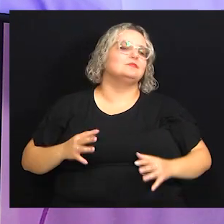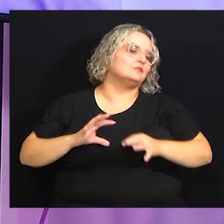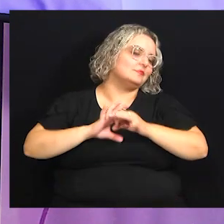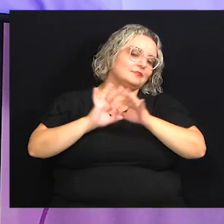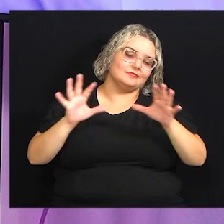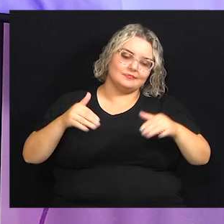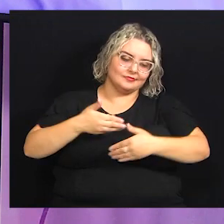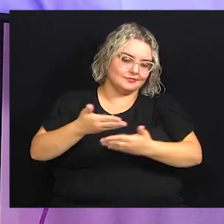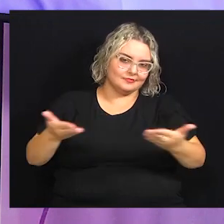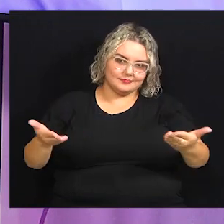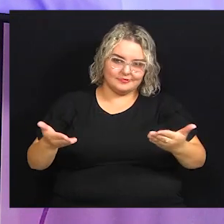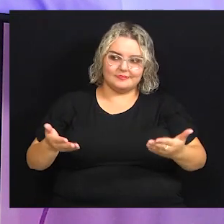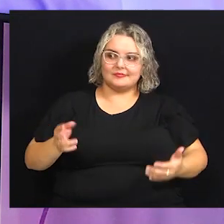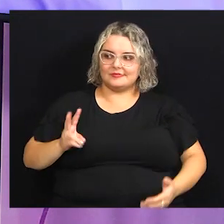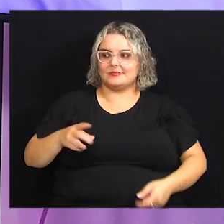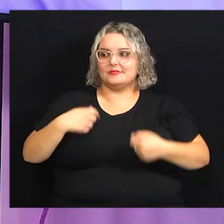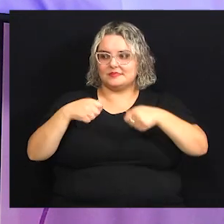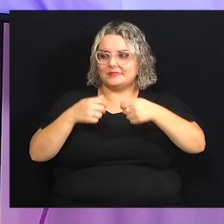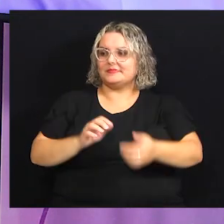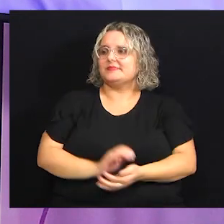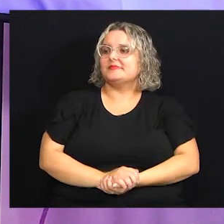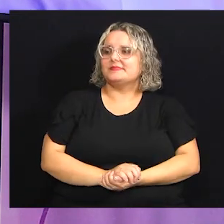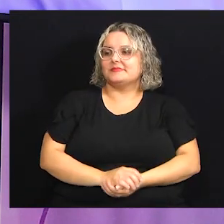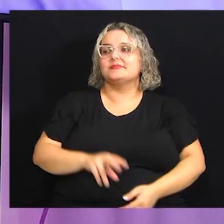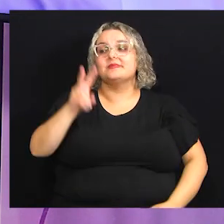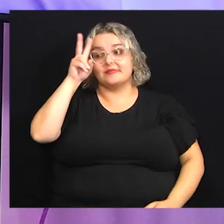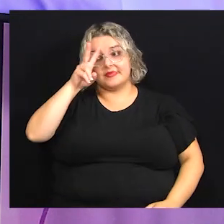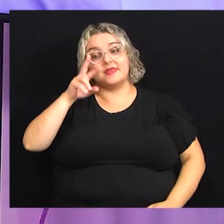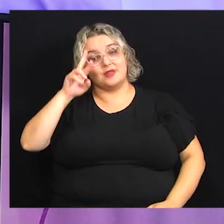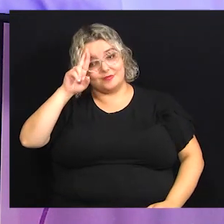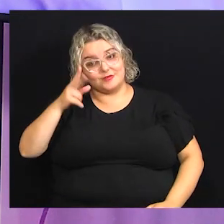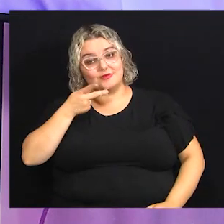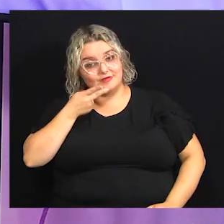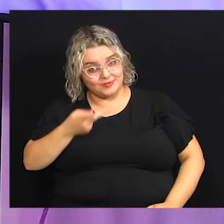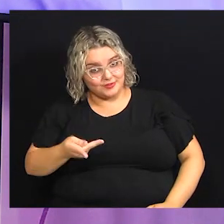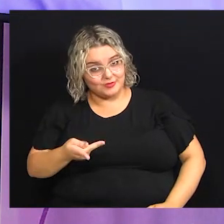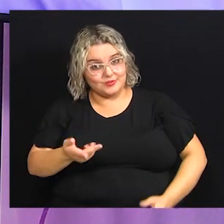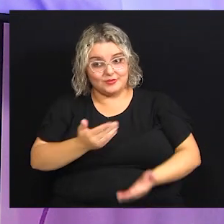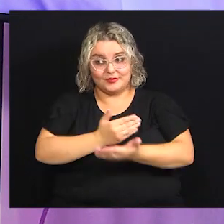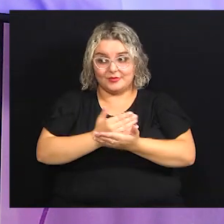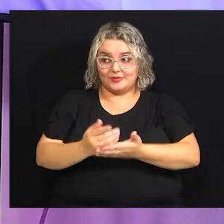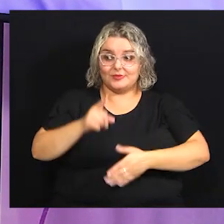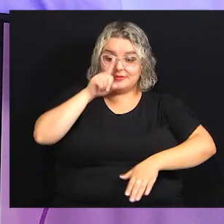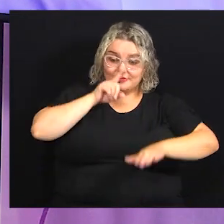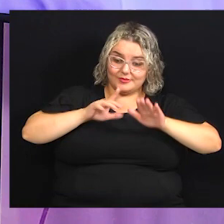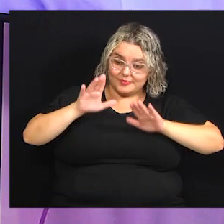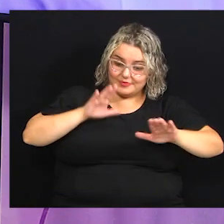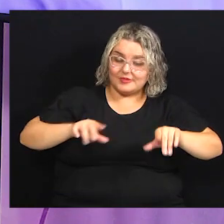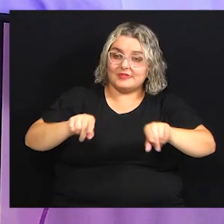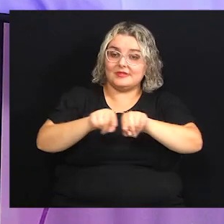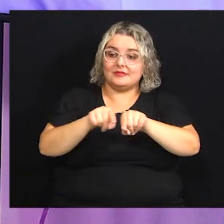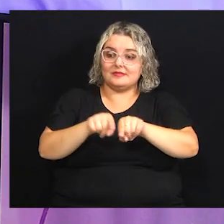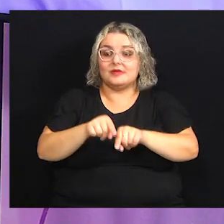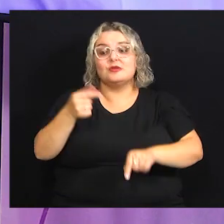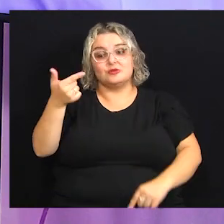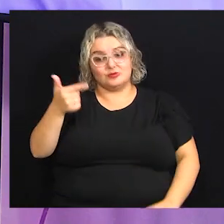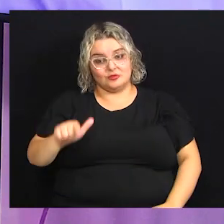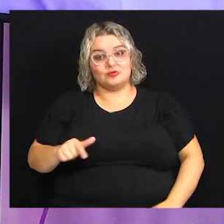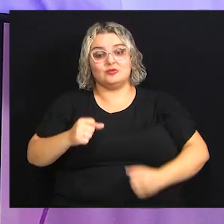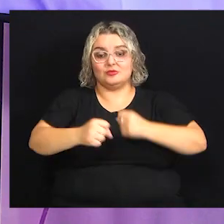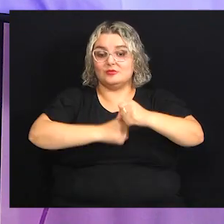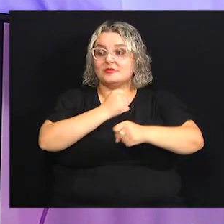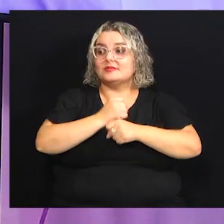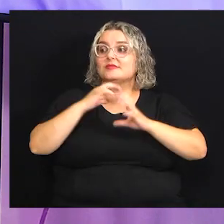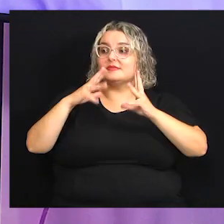oportunidade e estou à disposição sempre que precisar. E lembrar, como o senhor disse lá no início, né, que o cuidado também